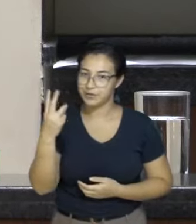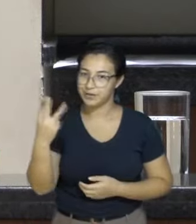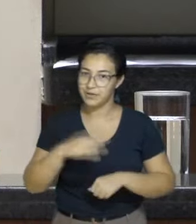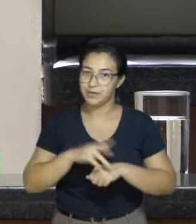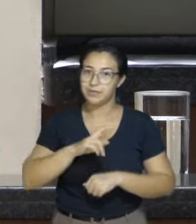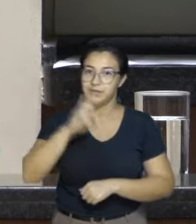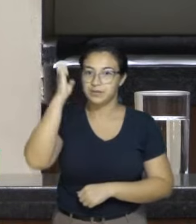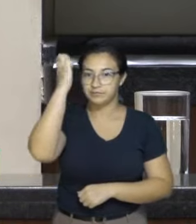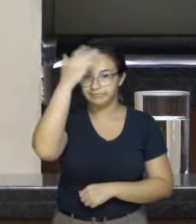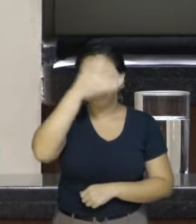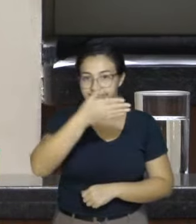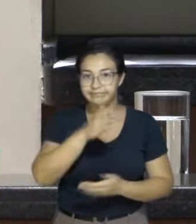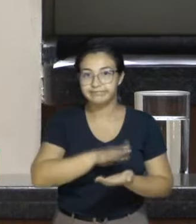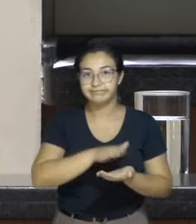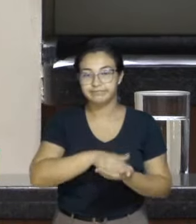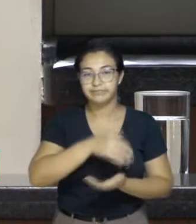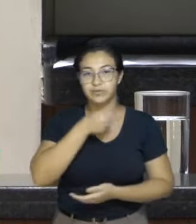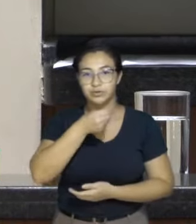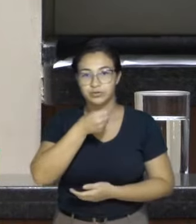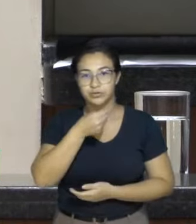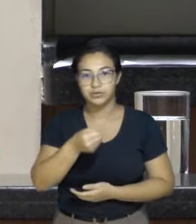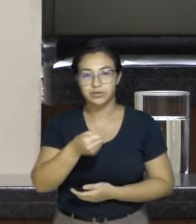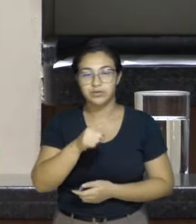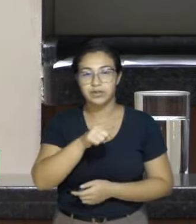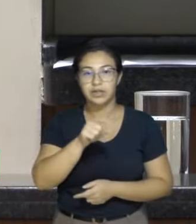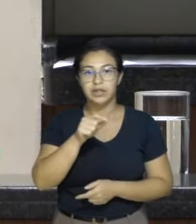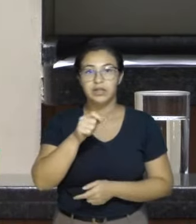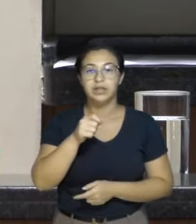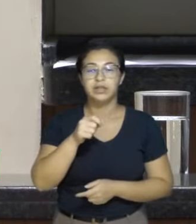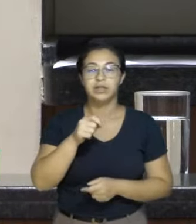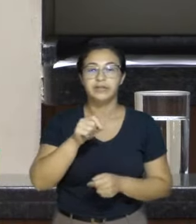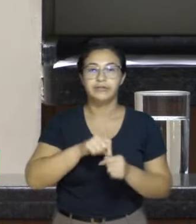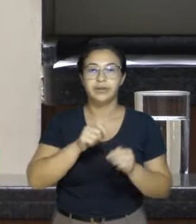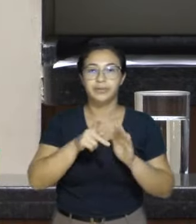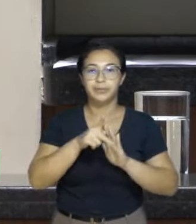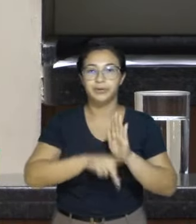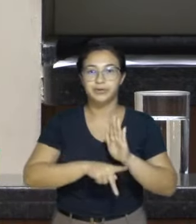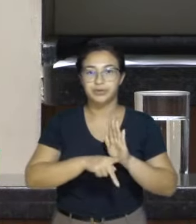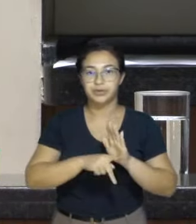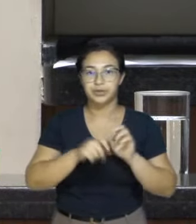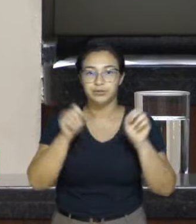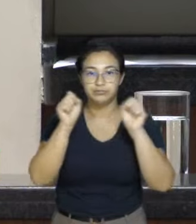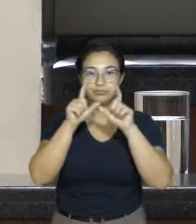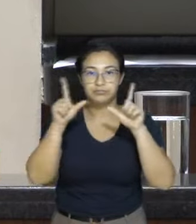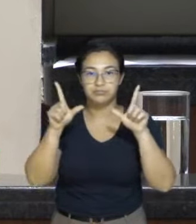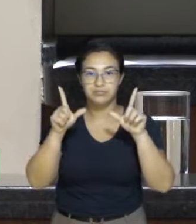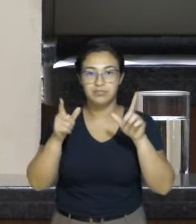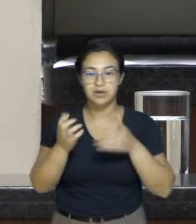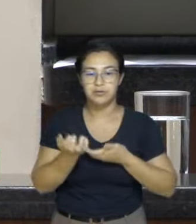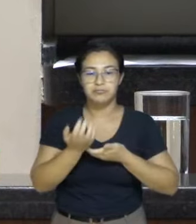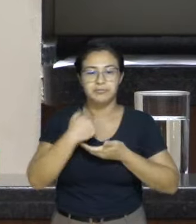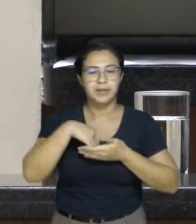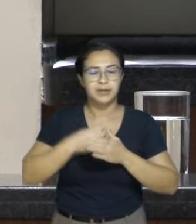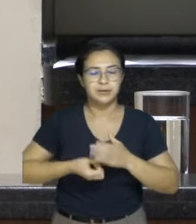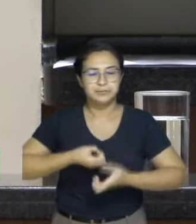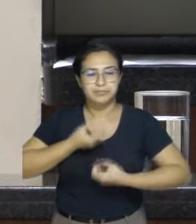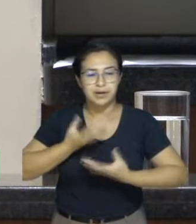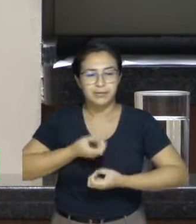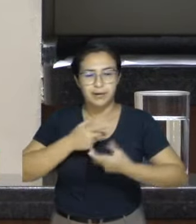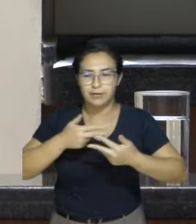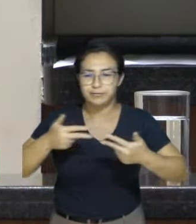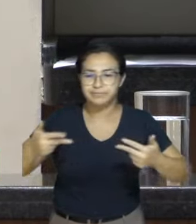manifestando aplausos à jornalista Laine Valgas pelo seu projeto Desperte o Incrível em Você, em discussão.